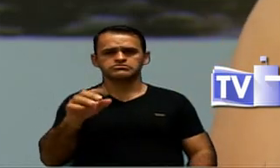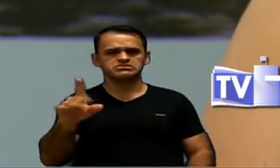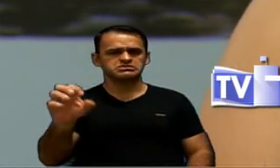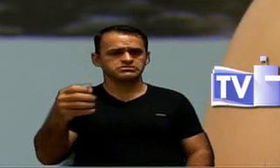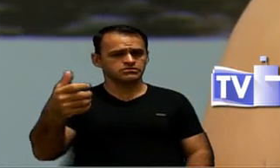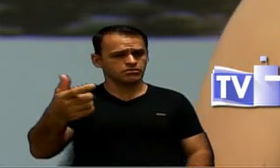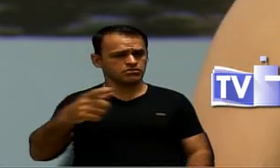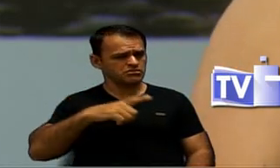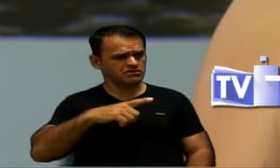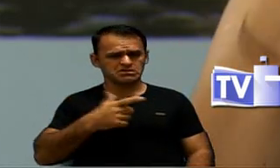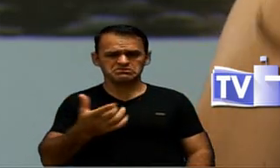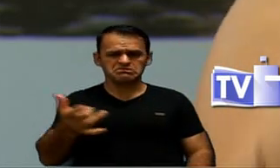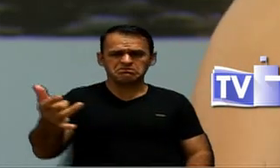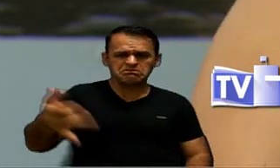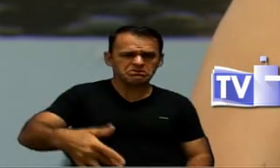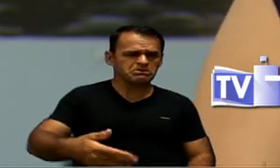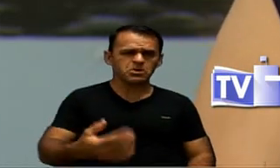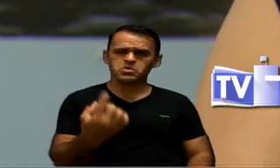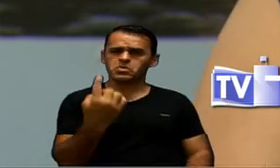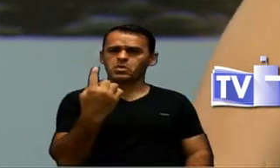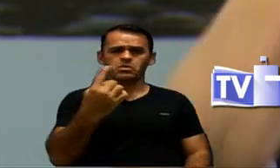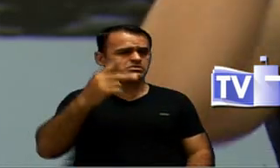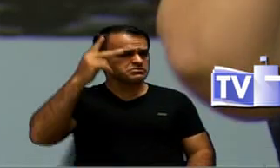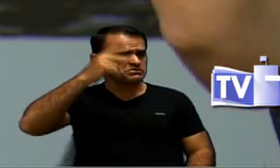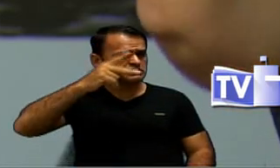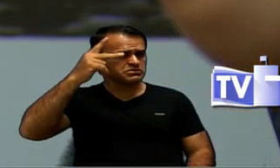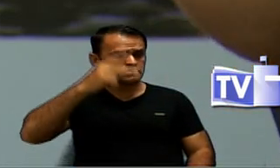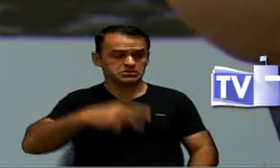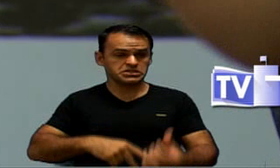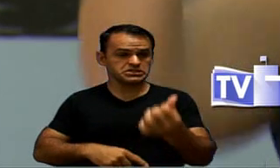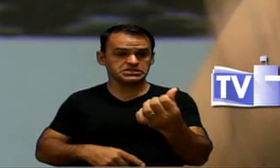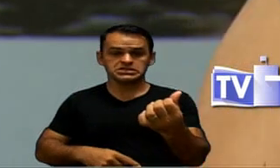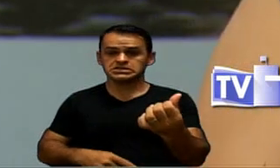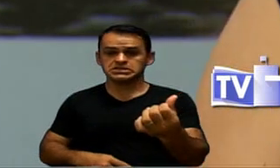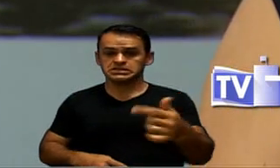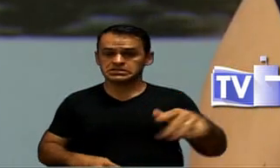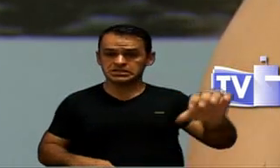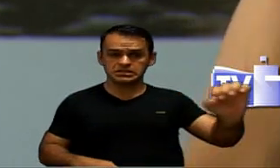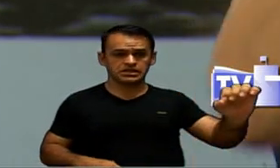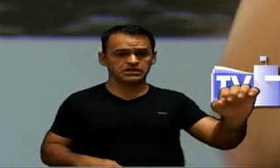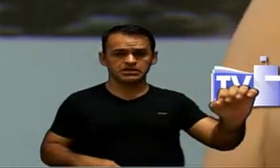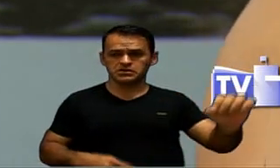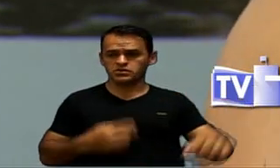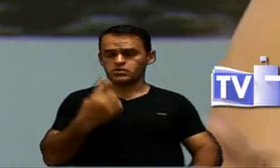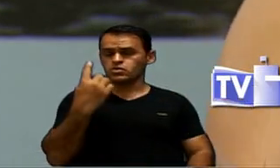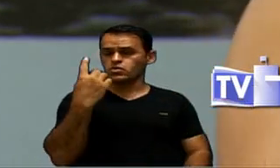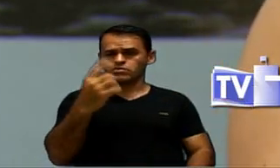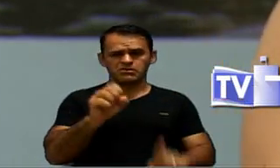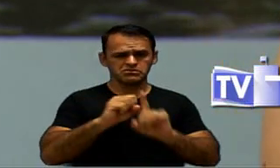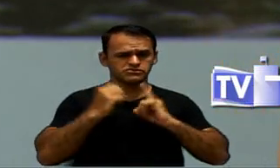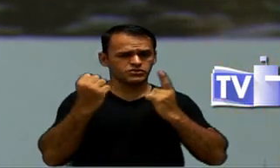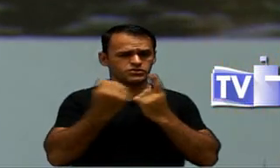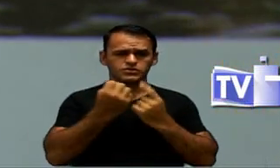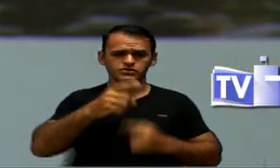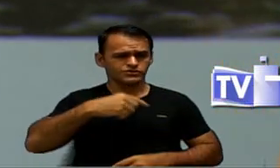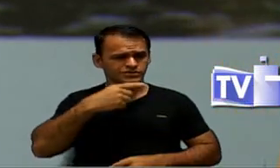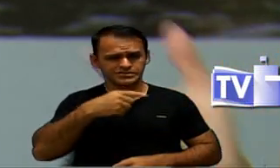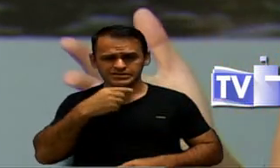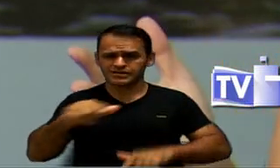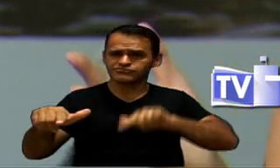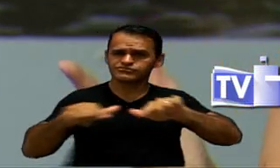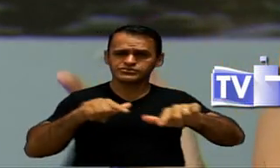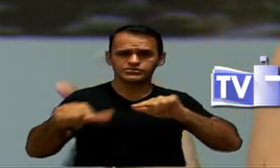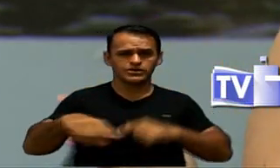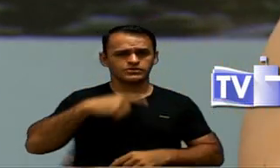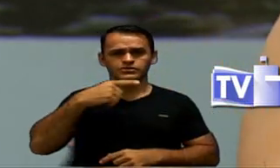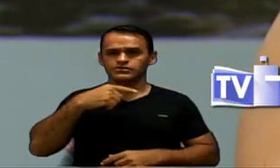Capinga. Uma psicóloga para atender 670 mil habitantes, uma assistente social, não dá conta. Então, nós